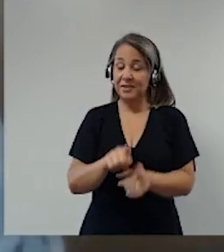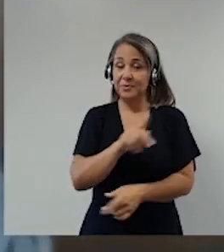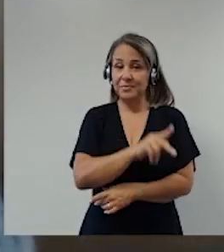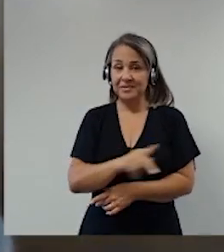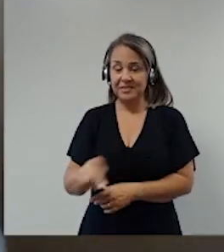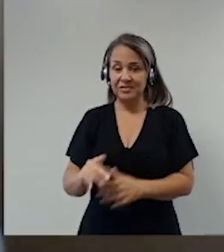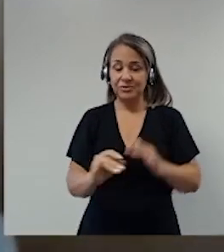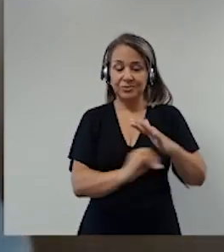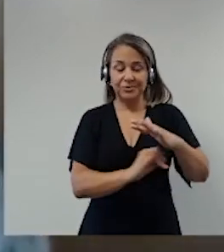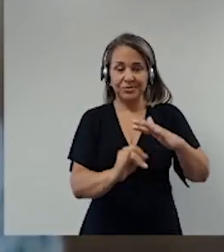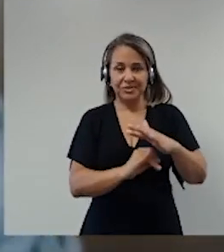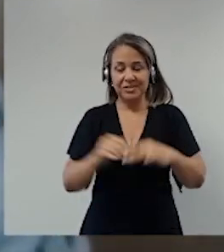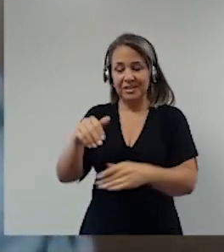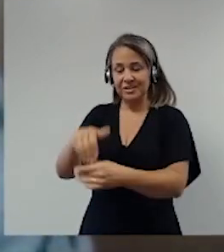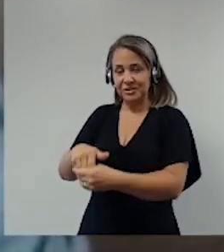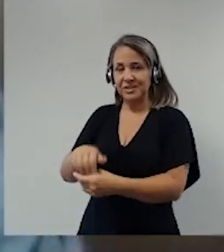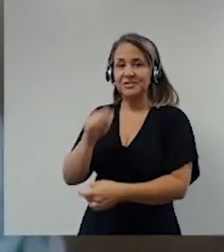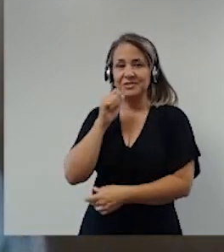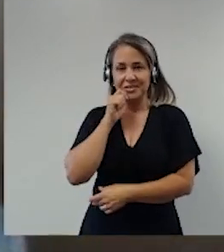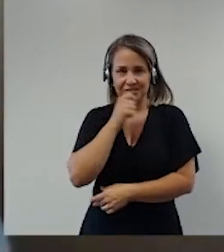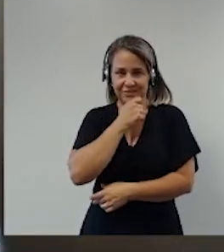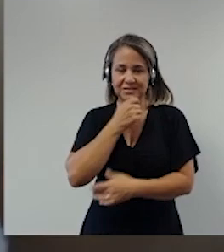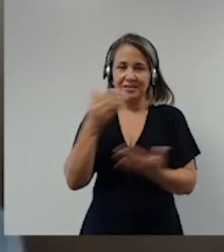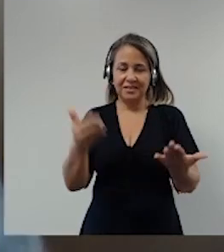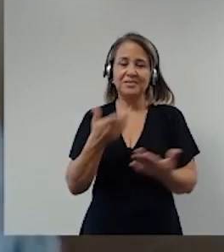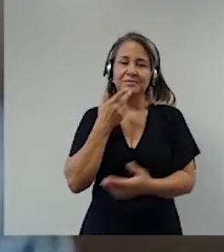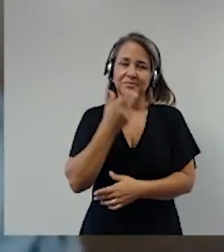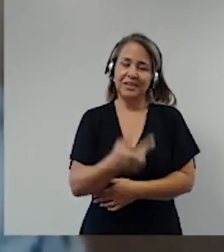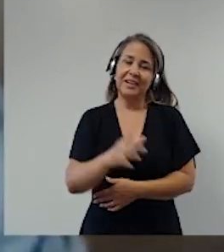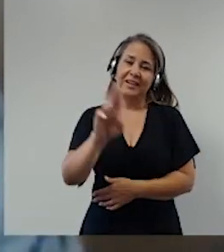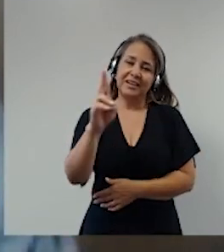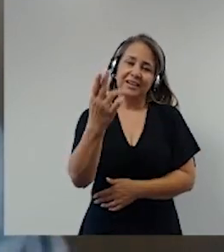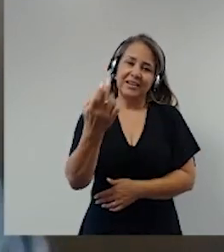Direito Eleitoral de Alagoas. Você tem a palavra, doutor Henrique.